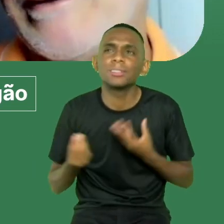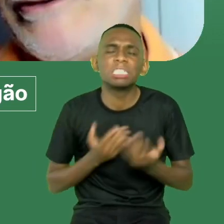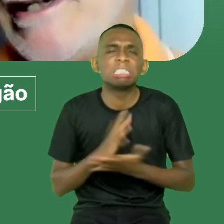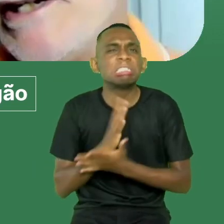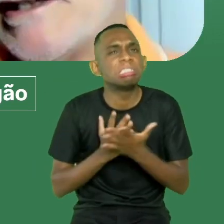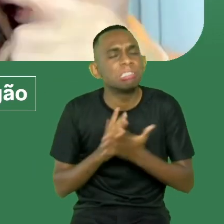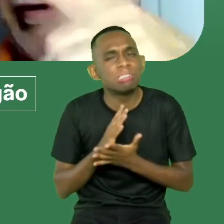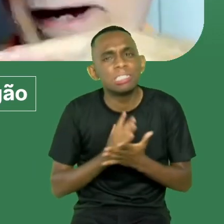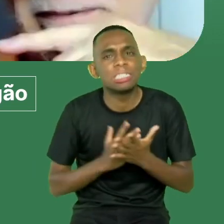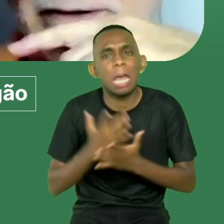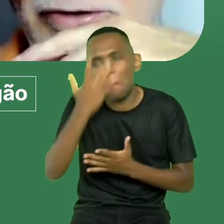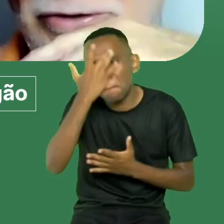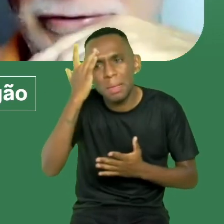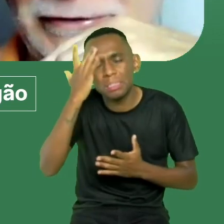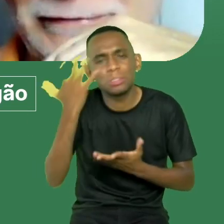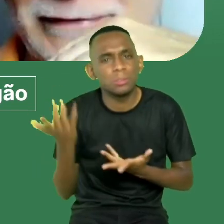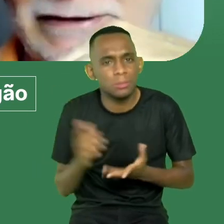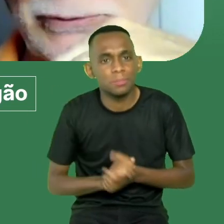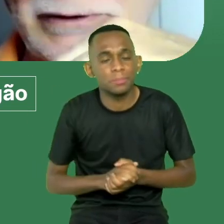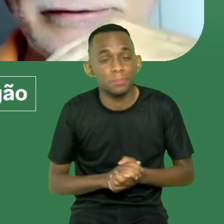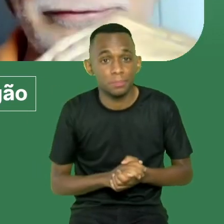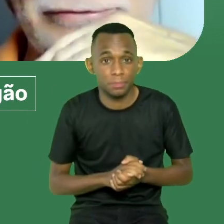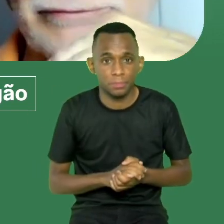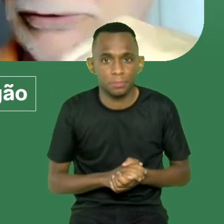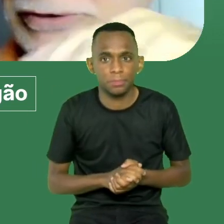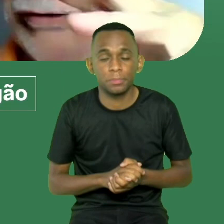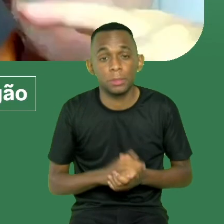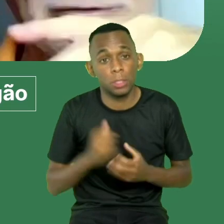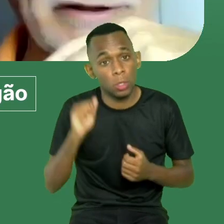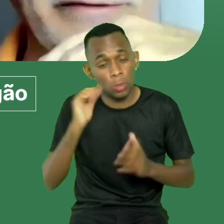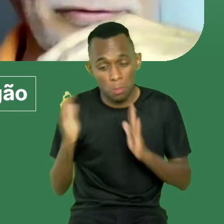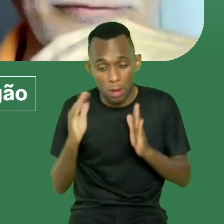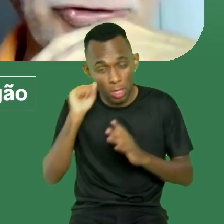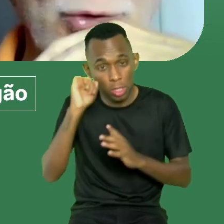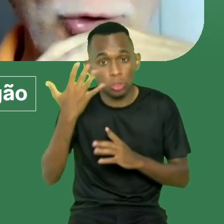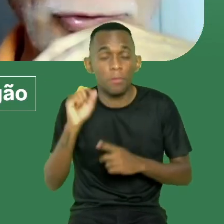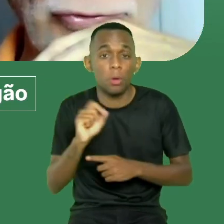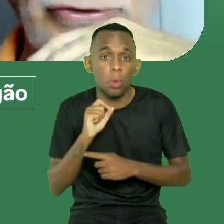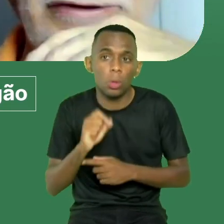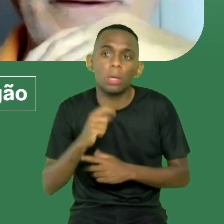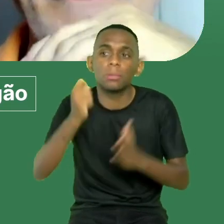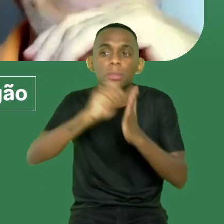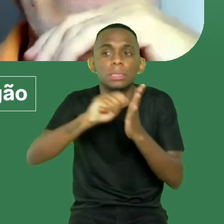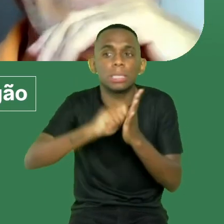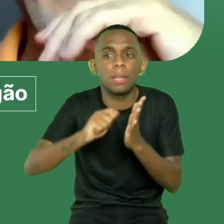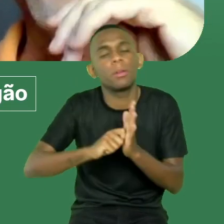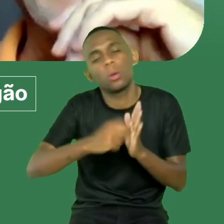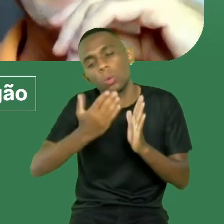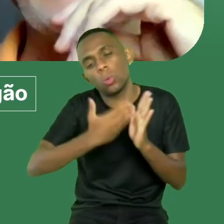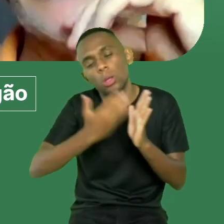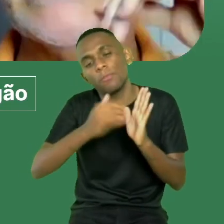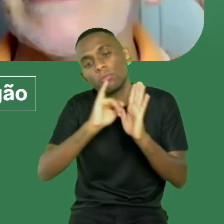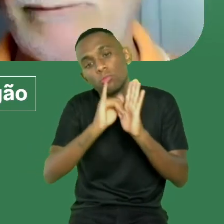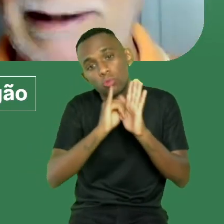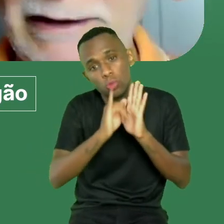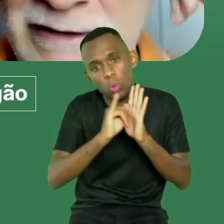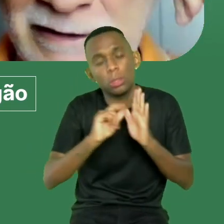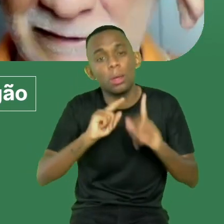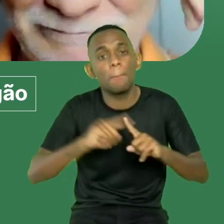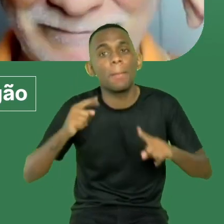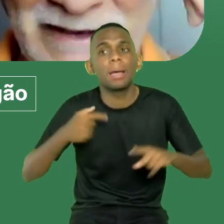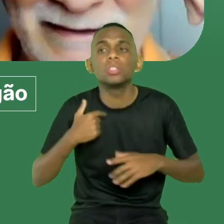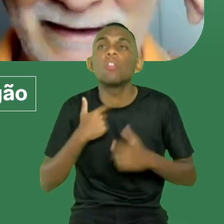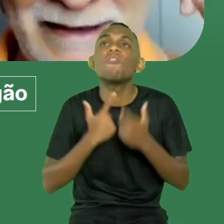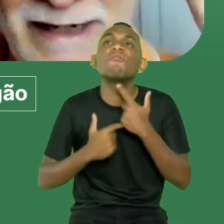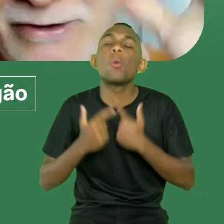Curioso também é que é o seguinte, teve uma época que eu resolvi fazer um livro, vou escrever um livro de contos, mas aí eu quis dar uma